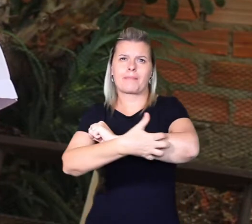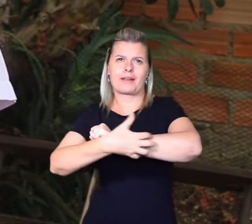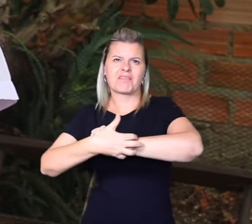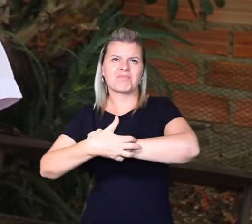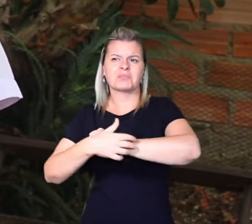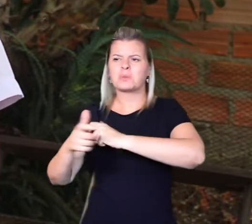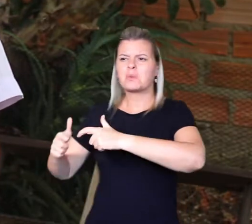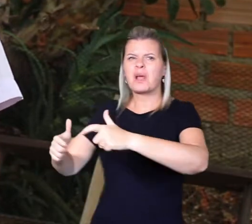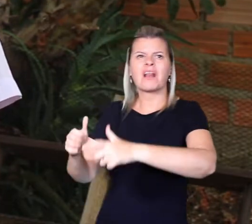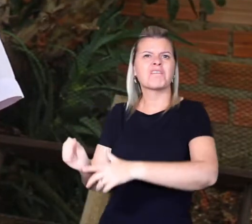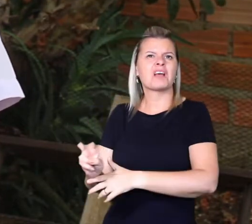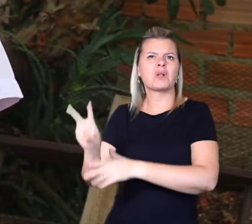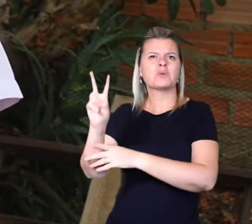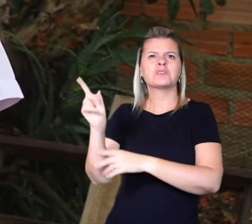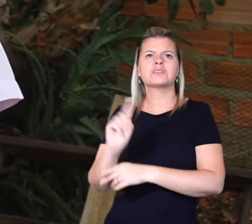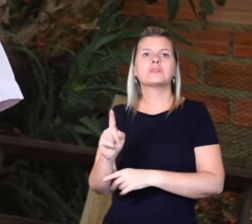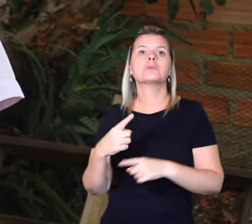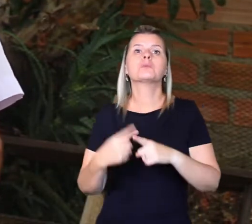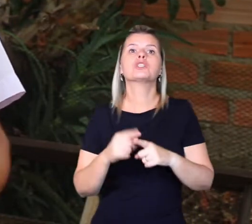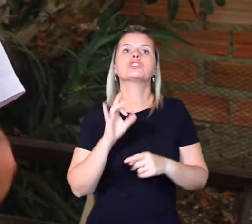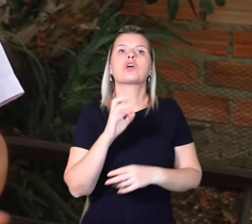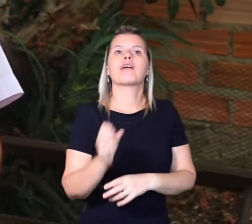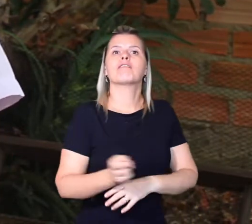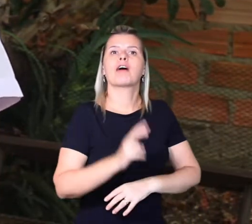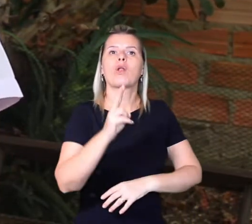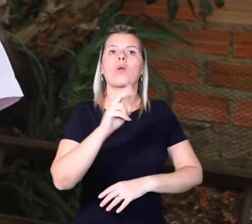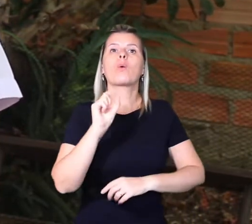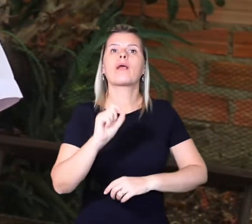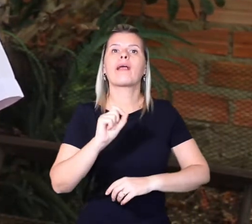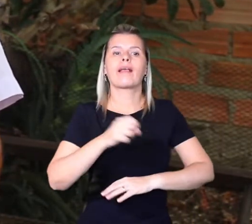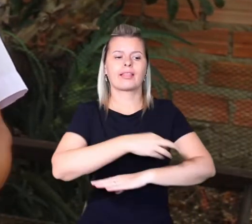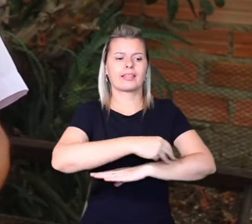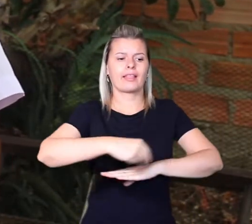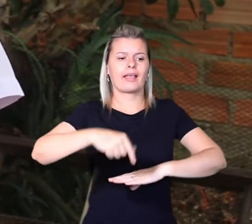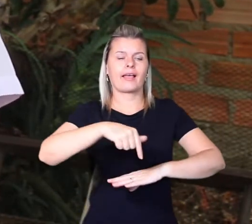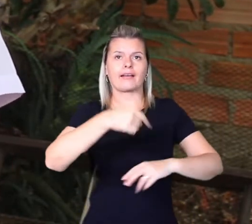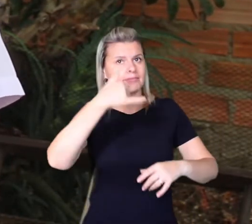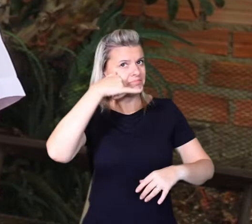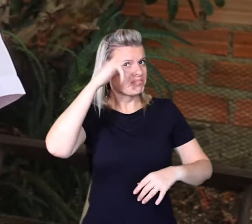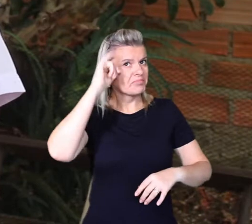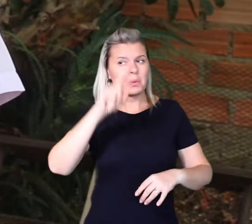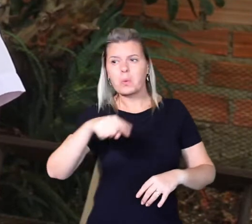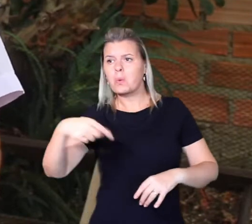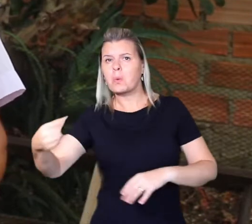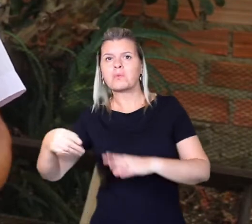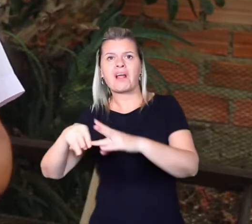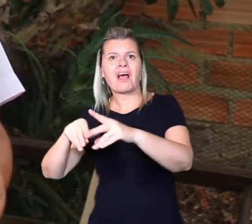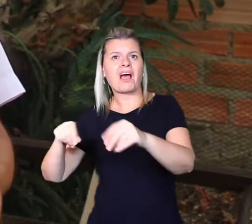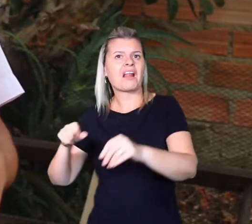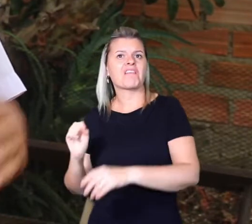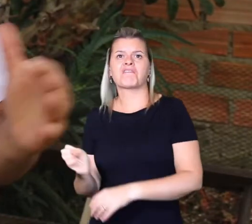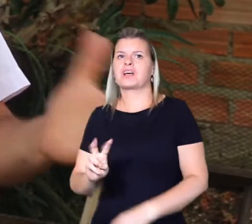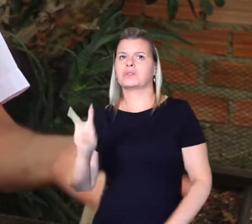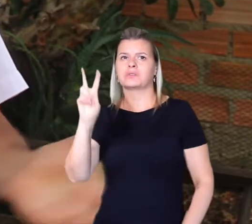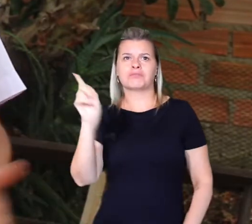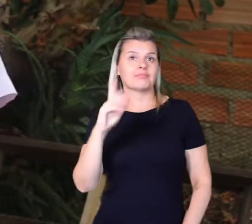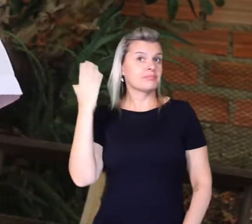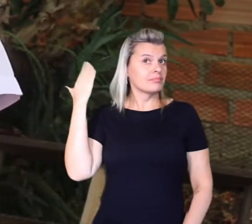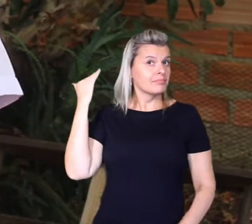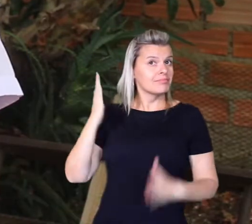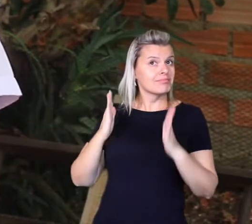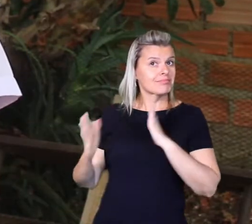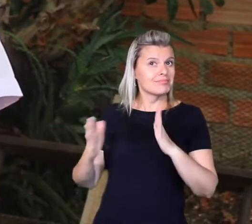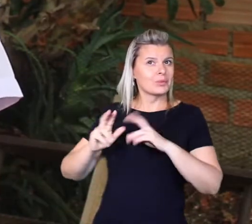áreas periféricas que não eram muito valorizadas, porque o que se valorizava, o que estava em cima da terra, que era o gado. Essas áreas não eram muito valorizadas naquele